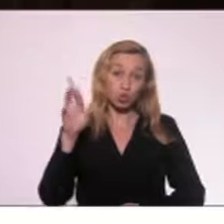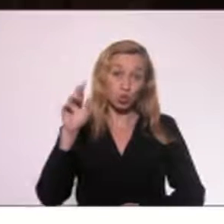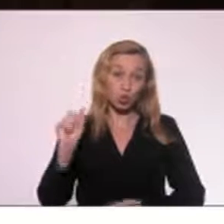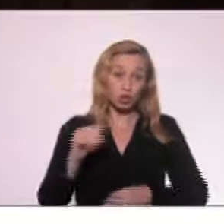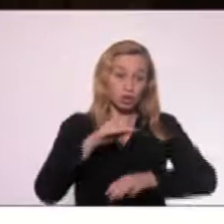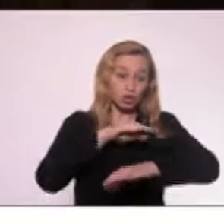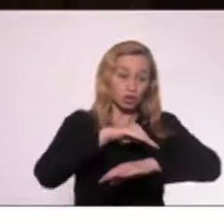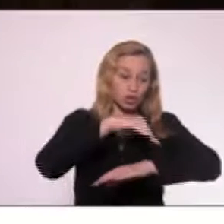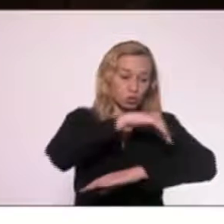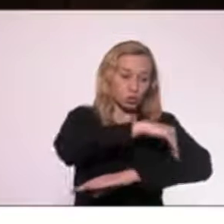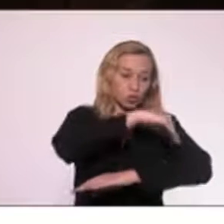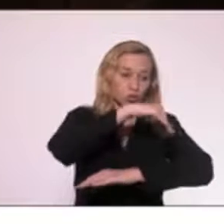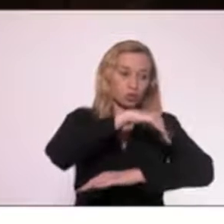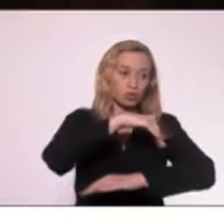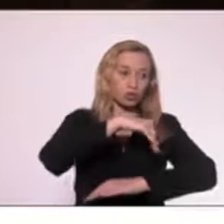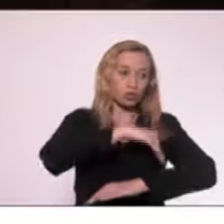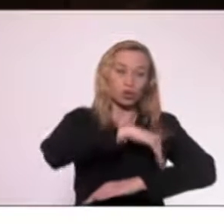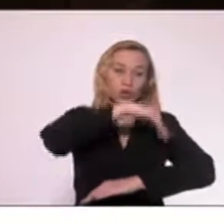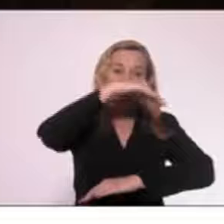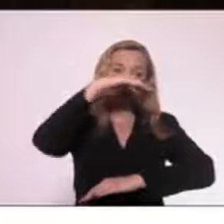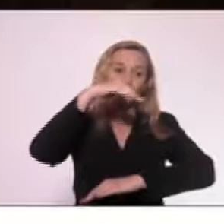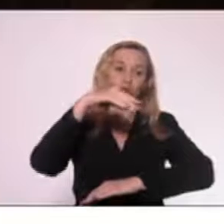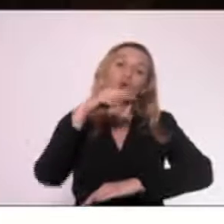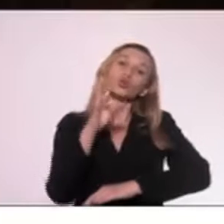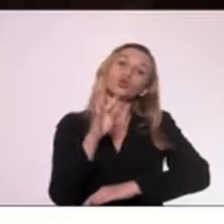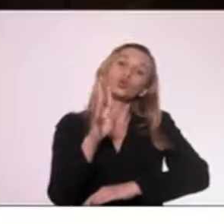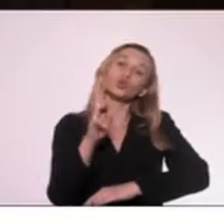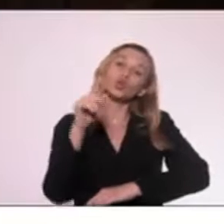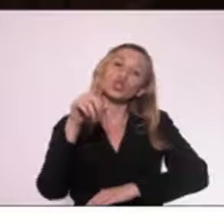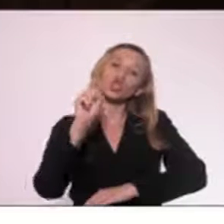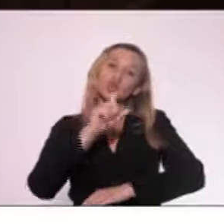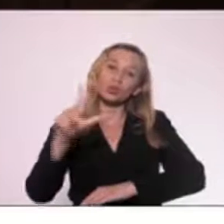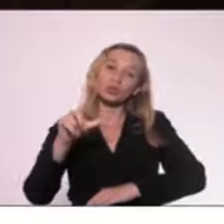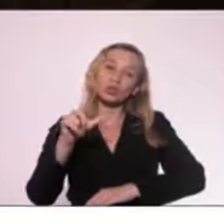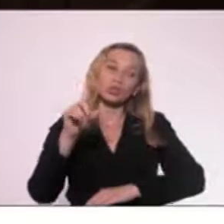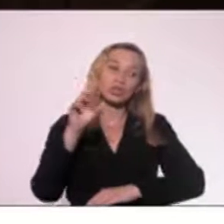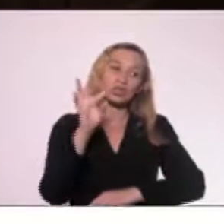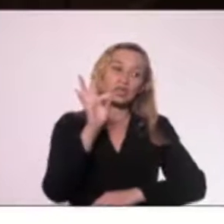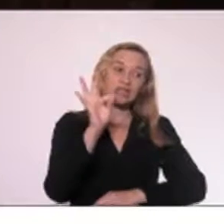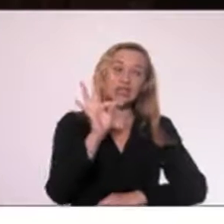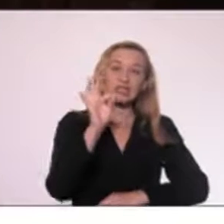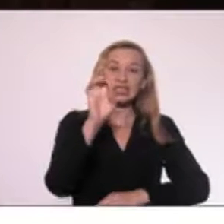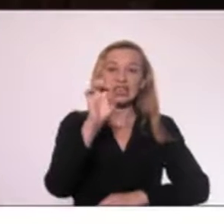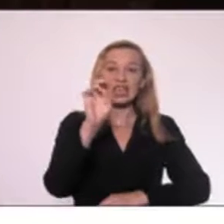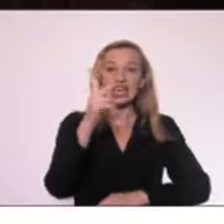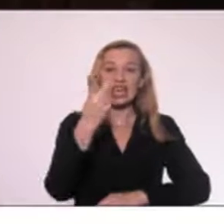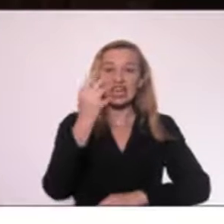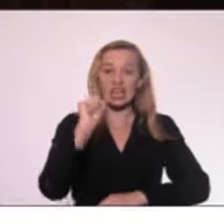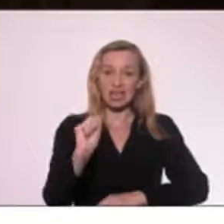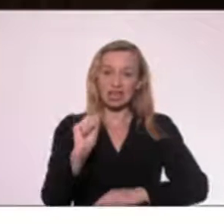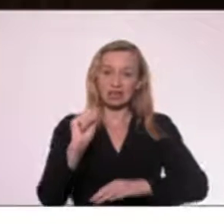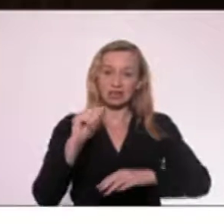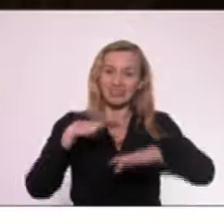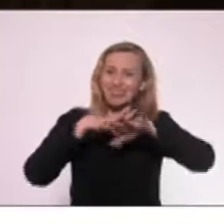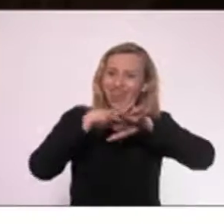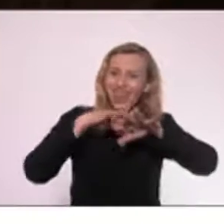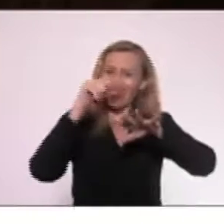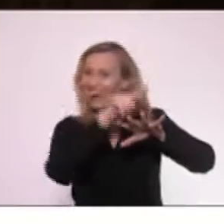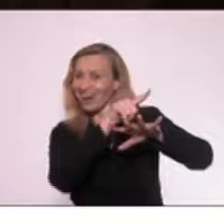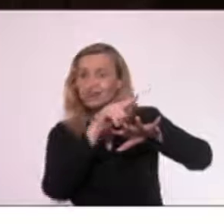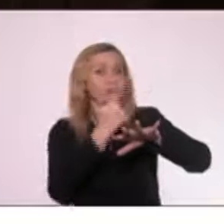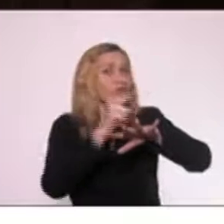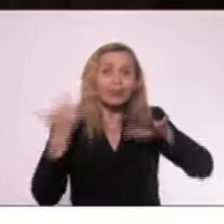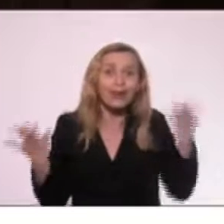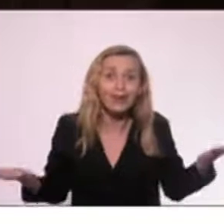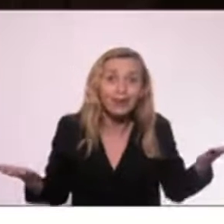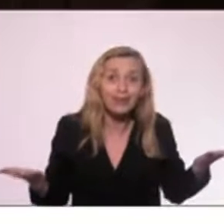de telha. Não tem telha nenhuma lá, não, senhor presidente. São estruturas preparadas para isso.